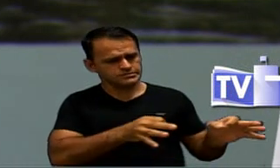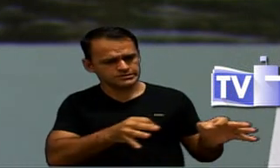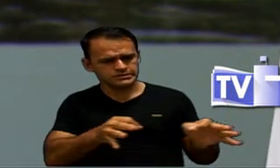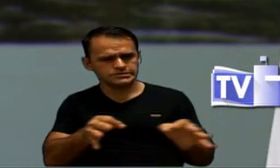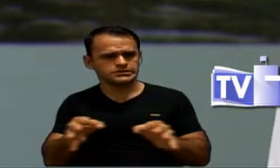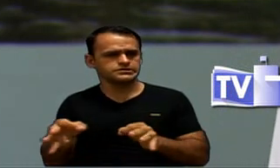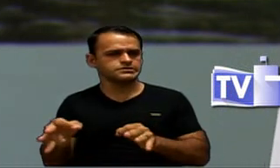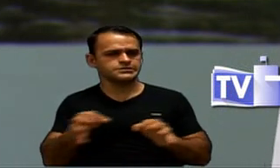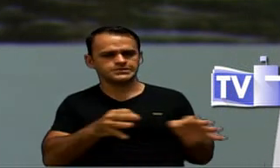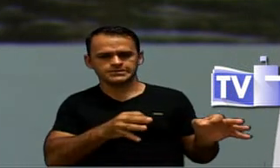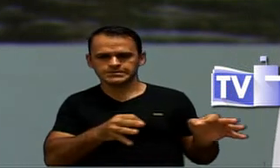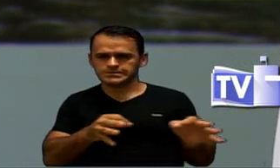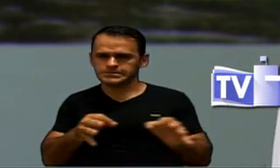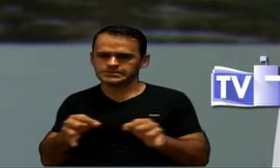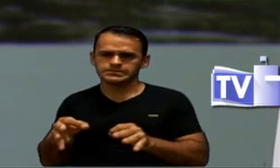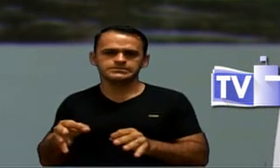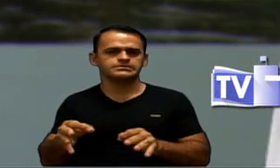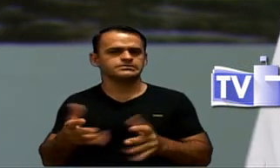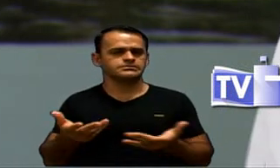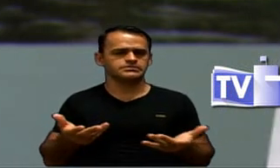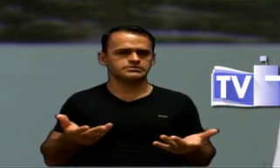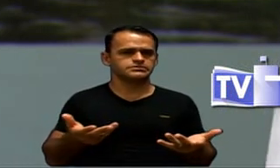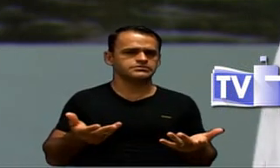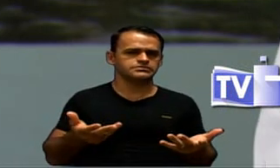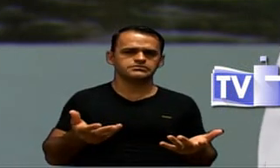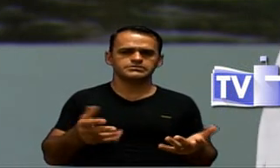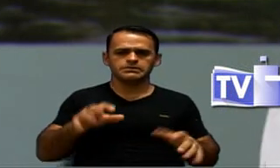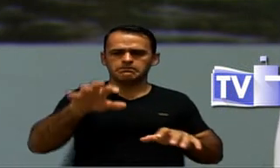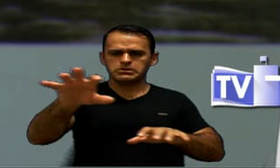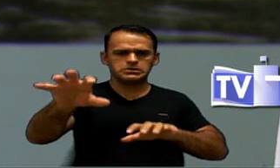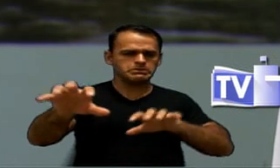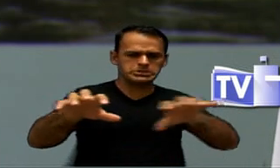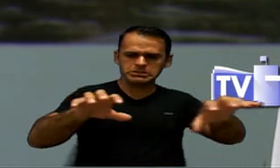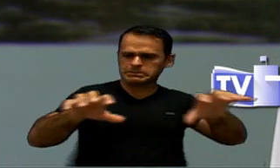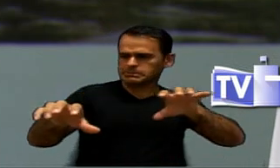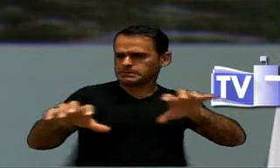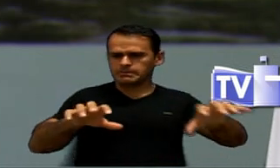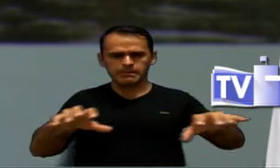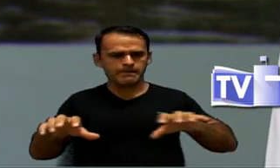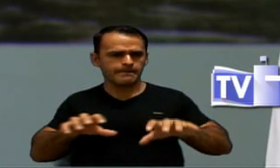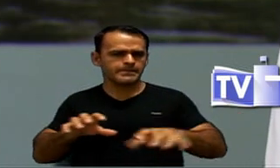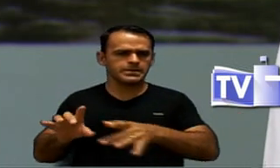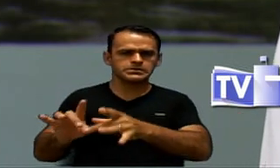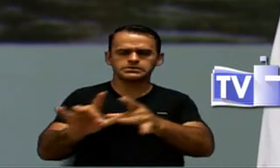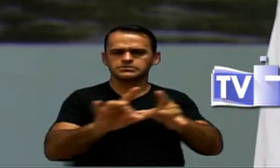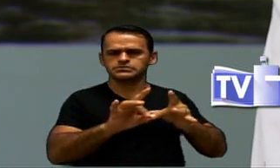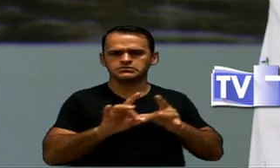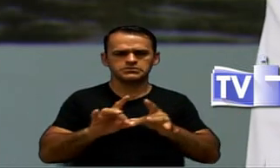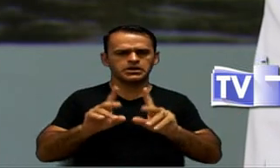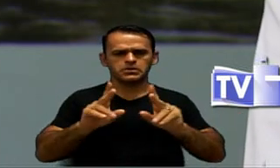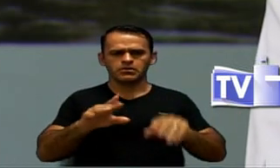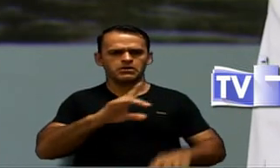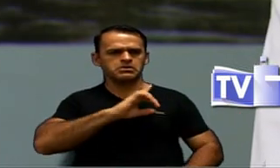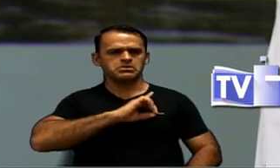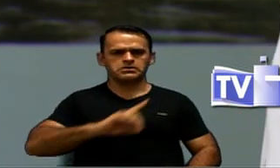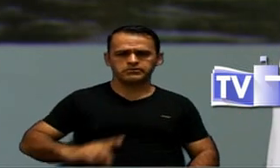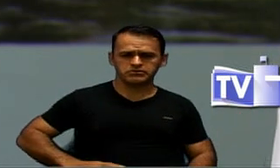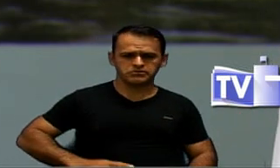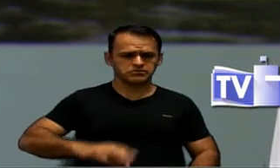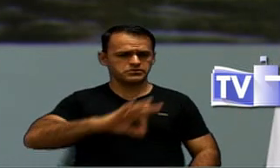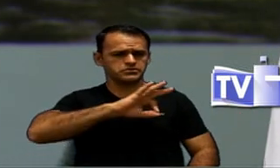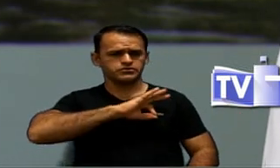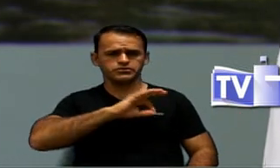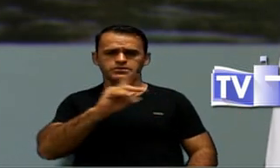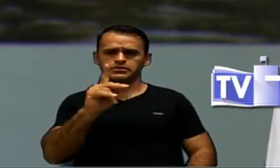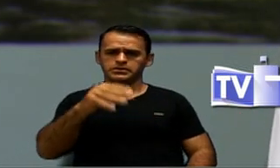trabalhar novamente com o sistema de se formar a rede, como age a DDM, como age a Polícia Militar, qual é